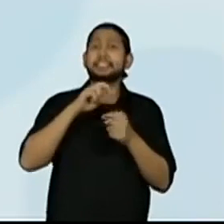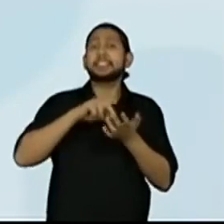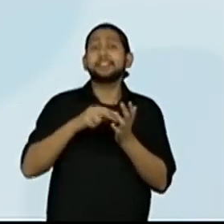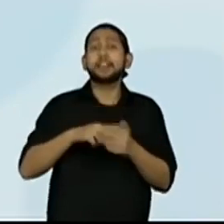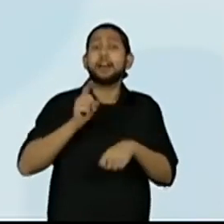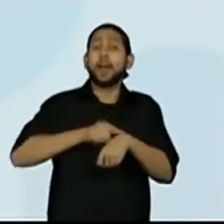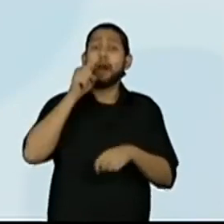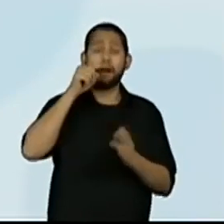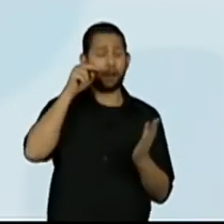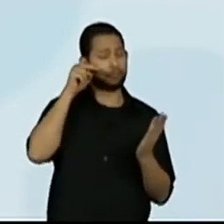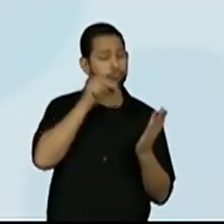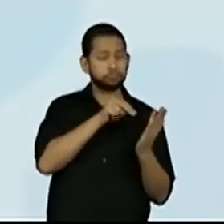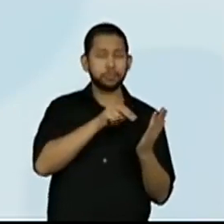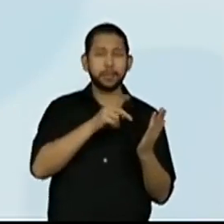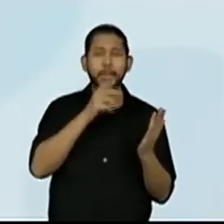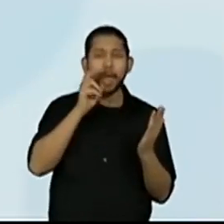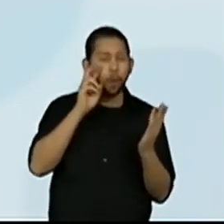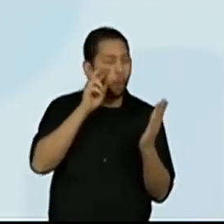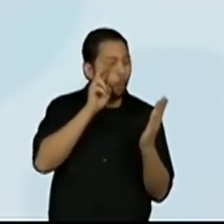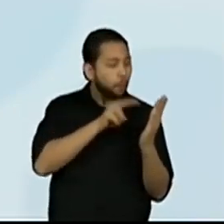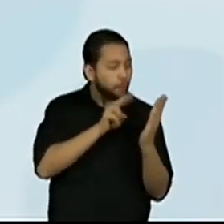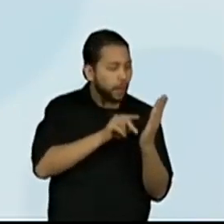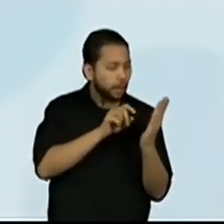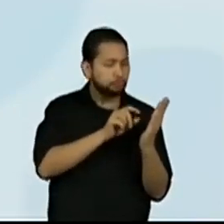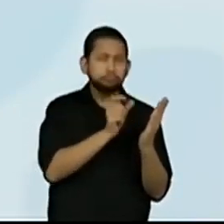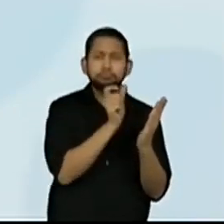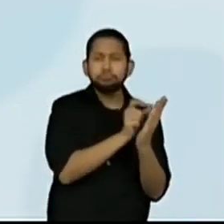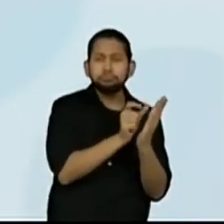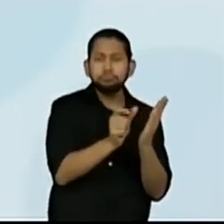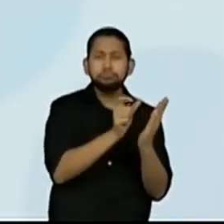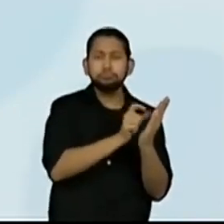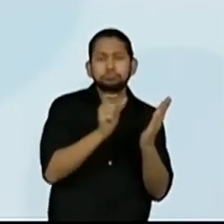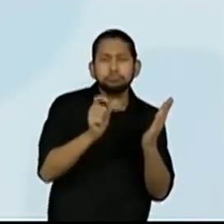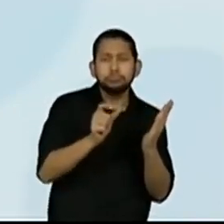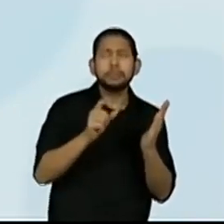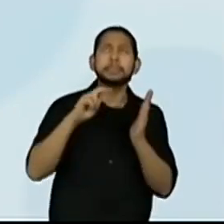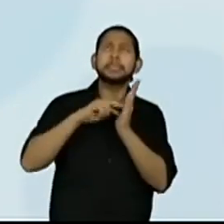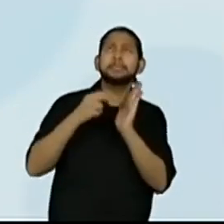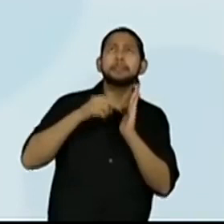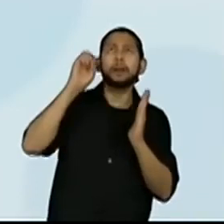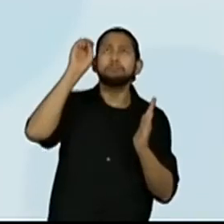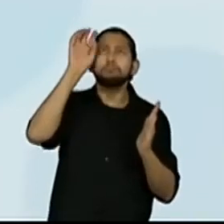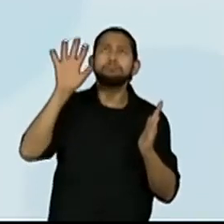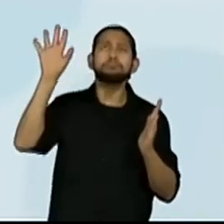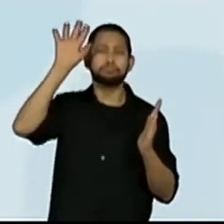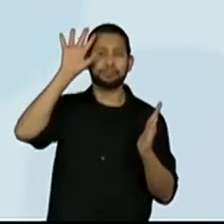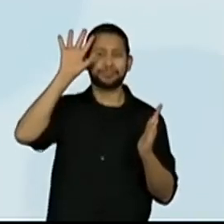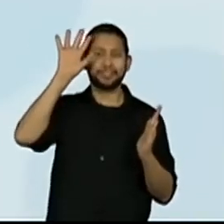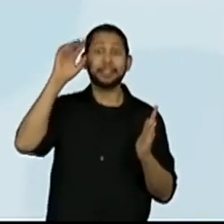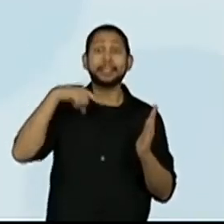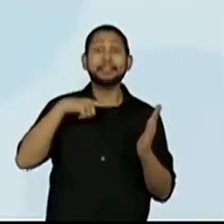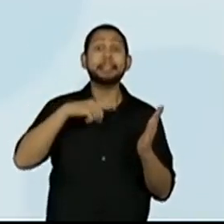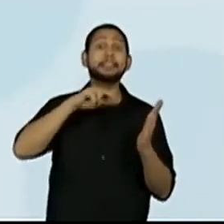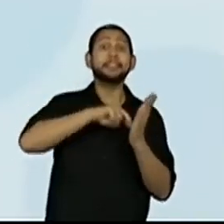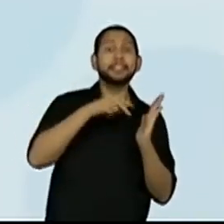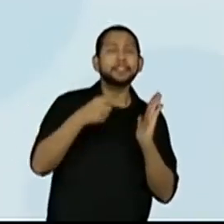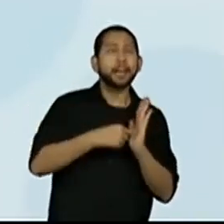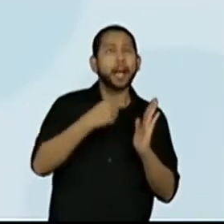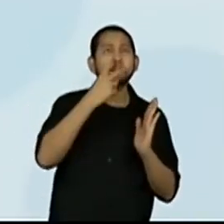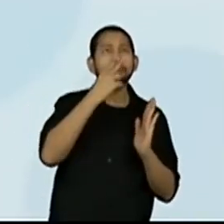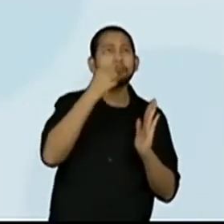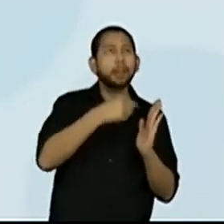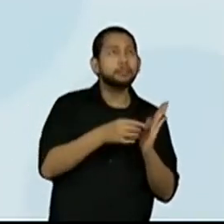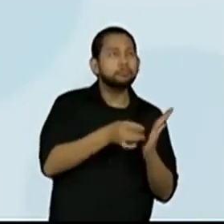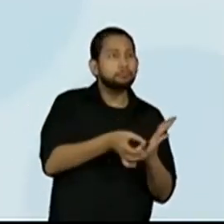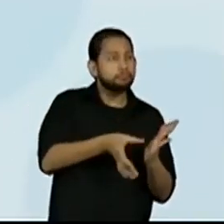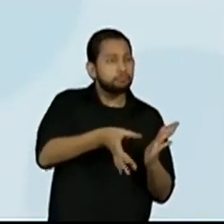É um processo de decodificação de símbolos, grafias, letras, uma construção de significados.